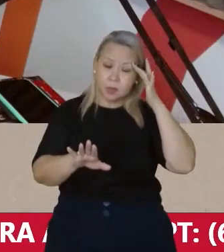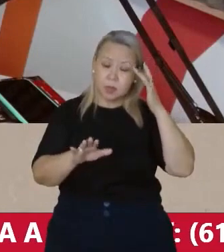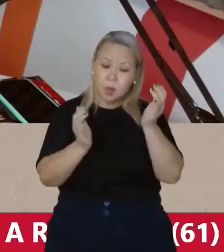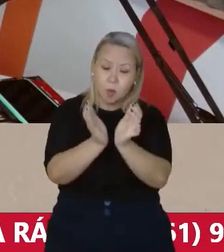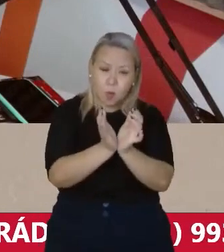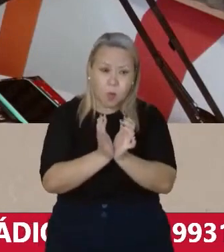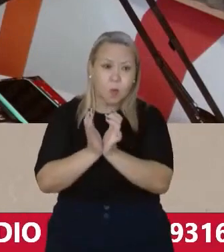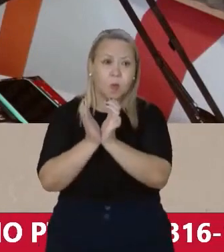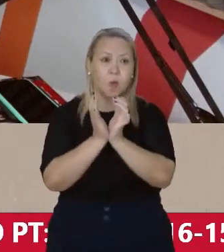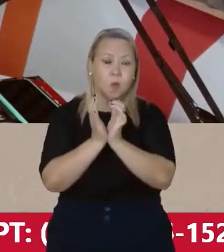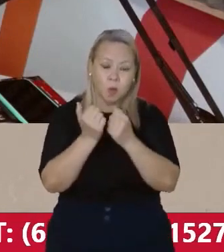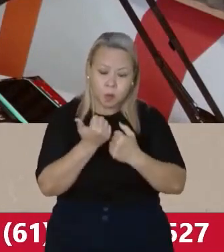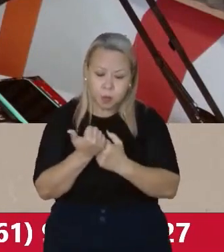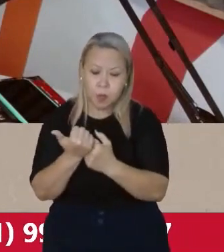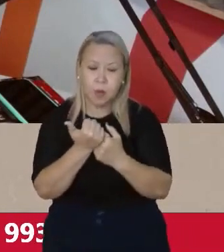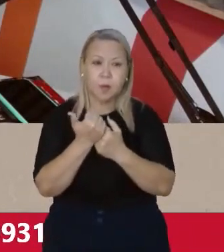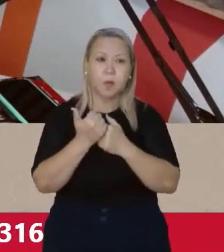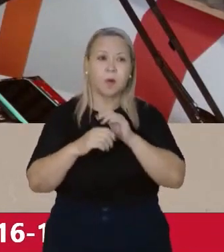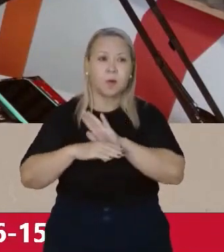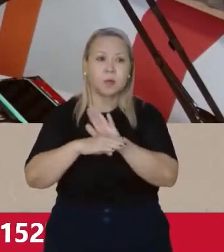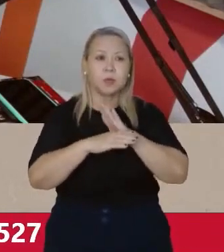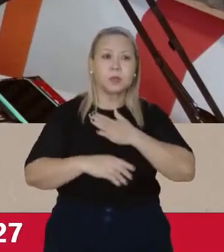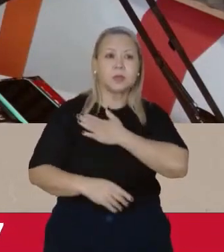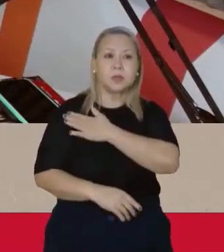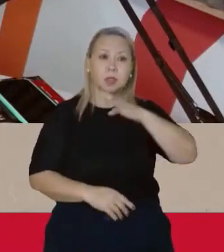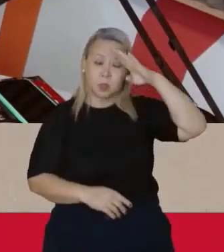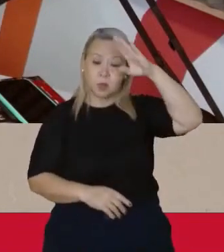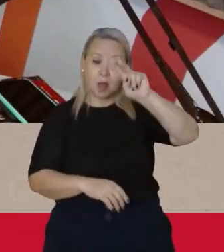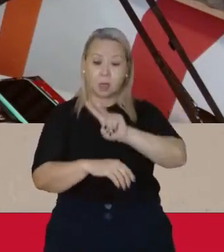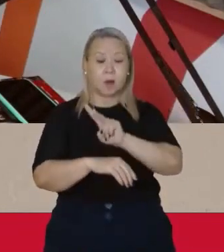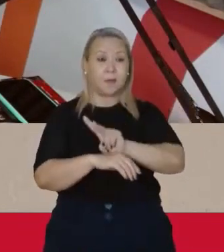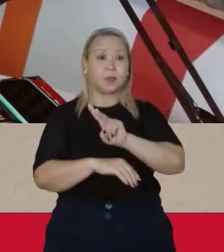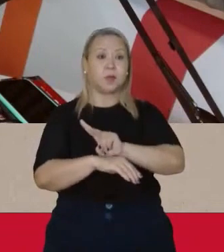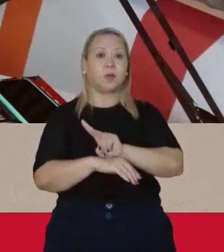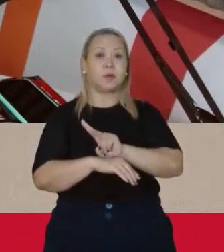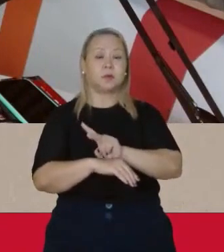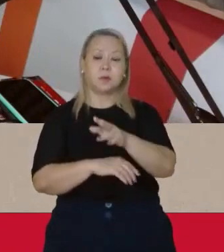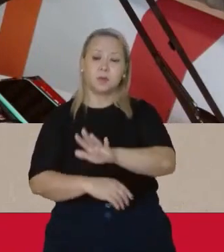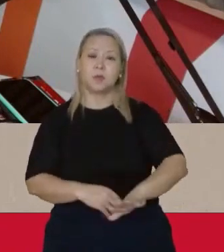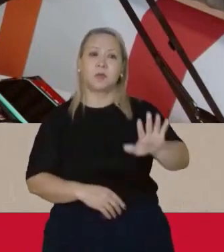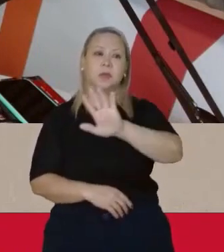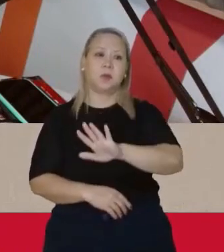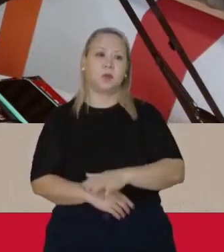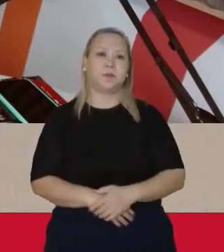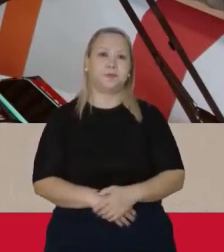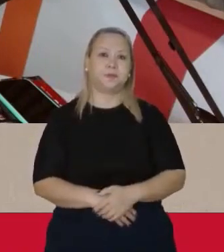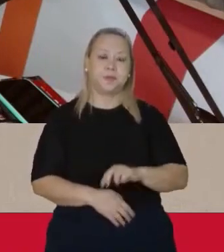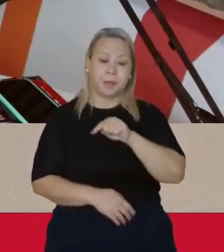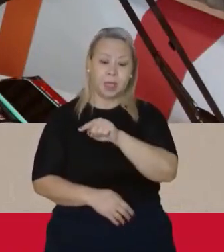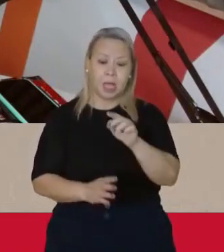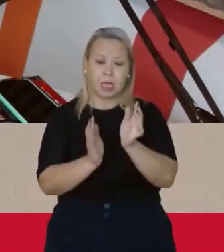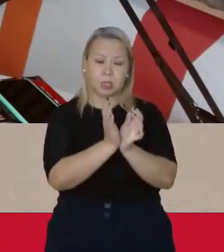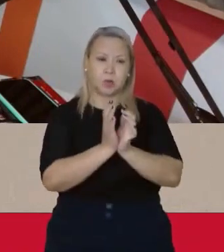grupo, para que sejam soldados e defensores para todos. Então, eu acho que este